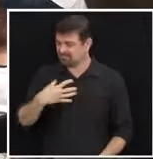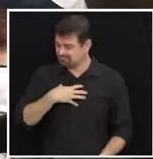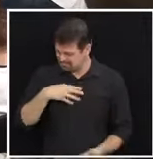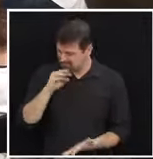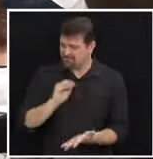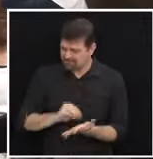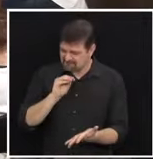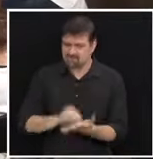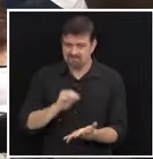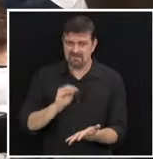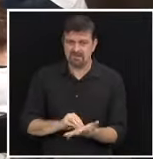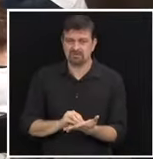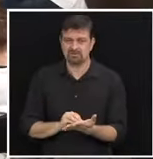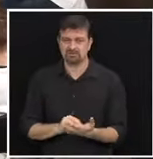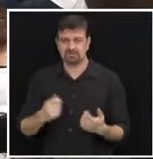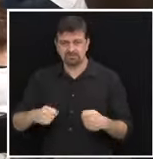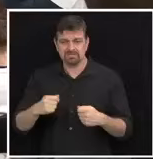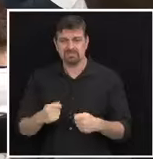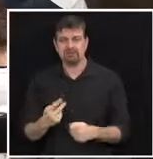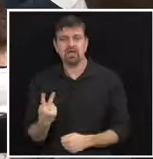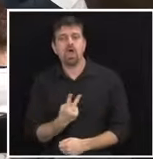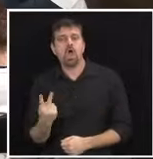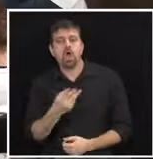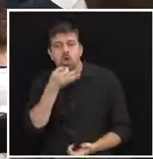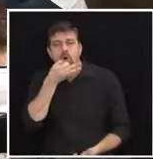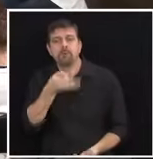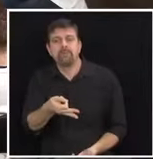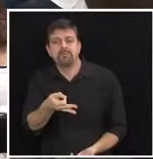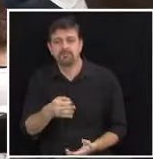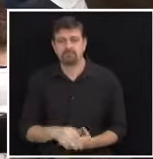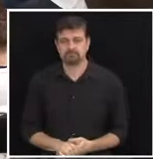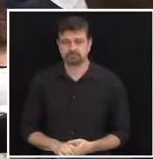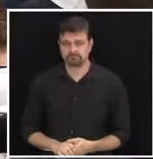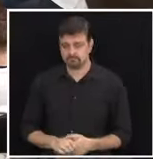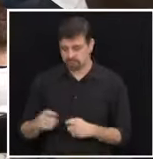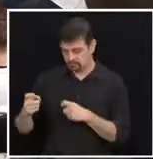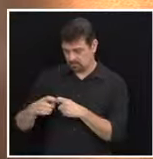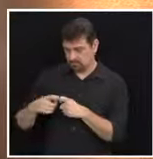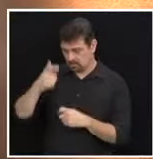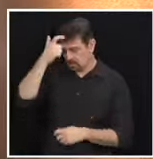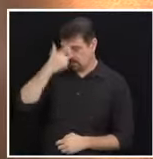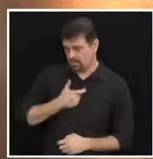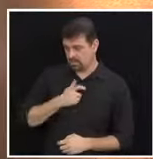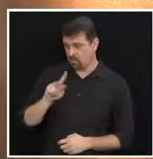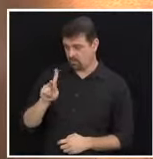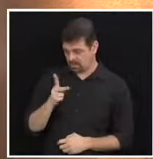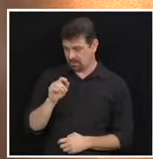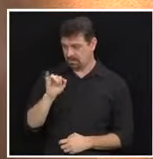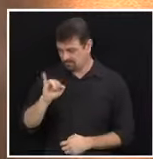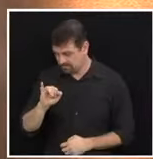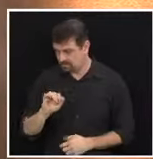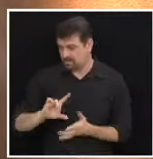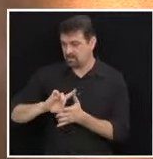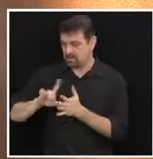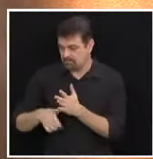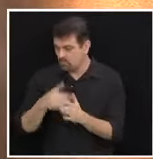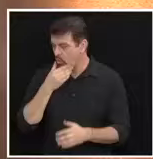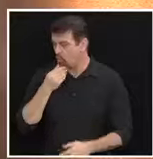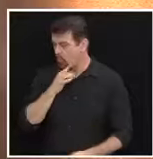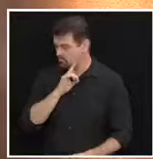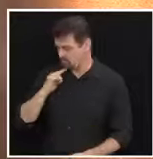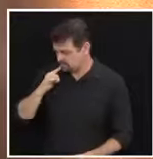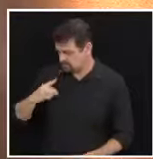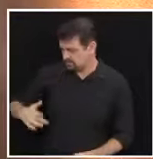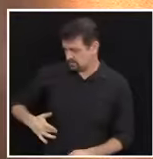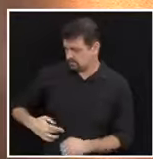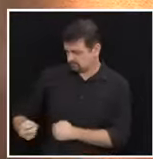Eu acho que a gente não vê muito. Queria que os dois falassem a respeito. Talvez eu possa falar do HIV e o expert fale um pouco de hepatite, que vive isso no